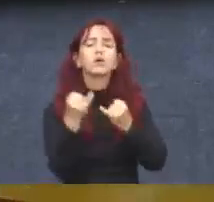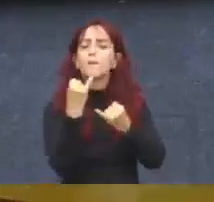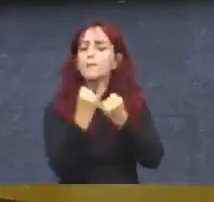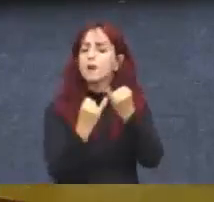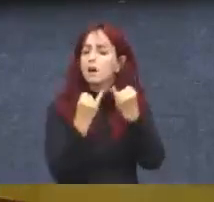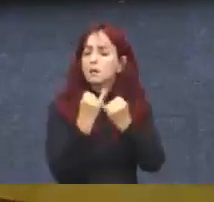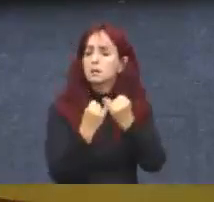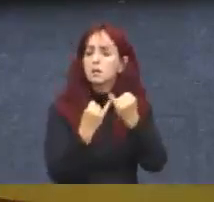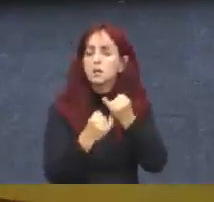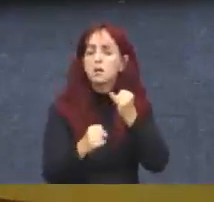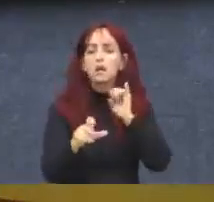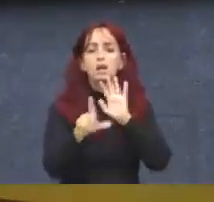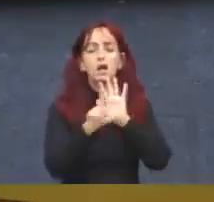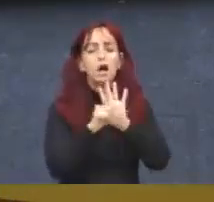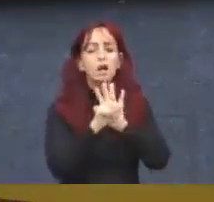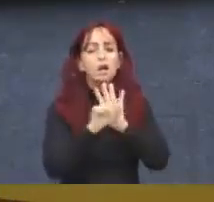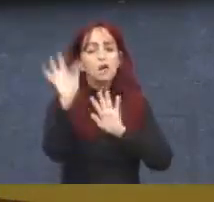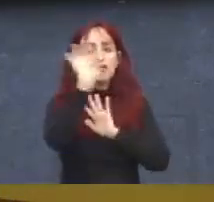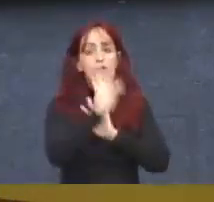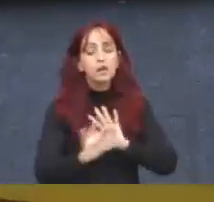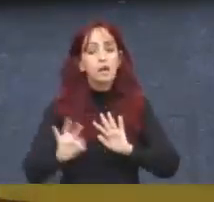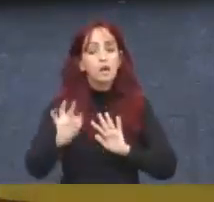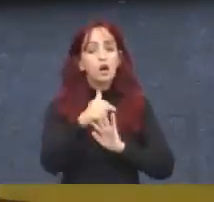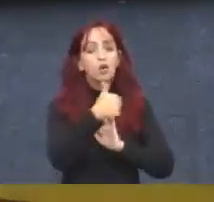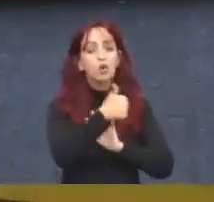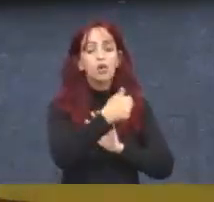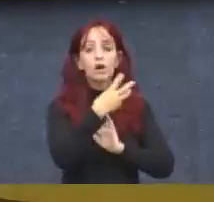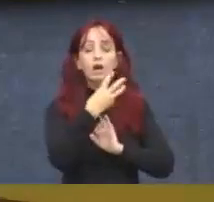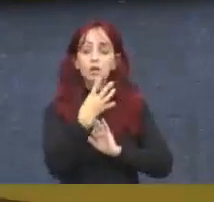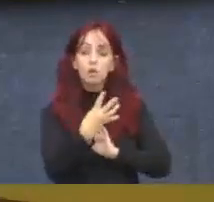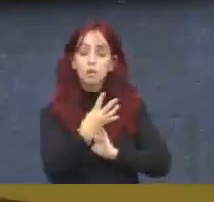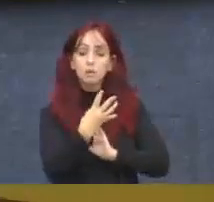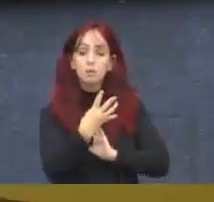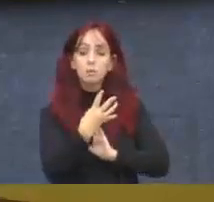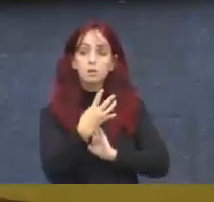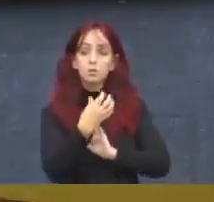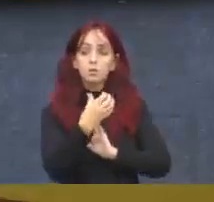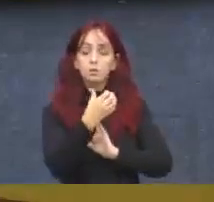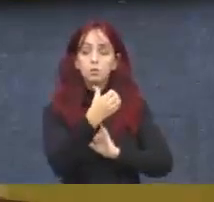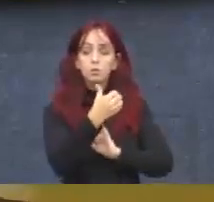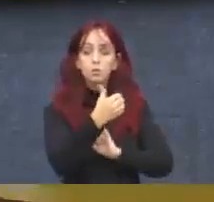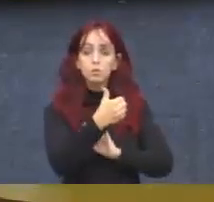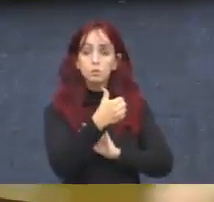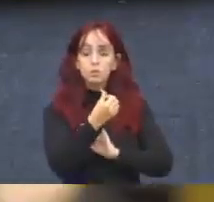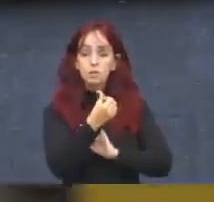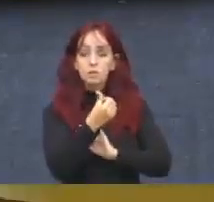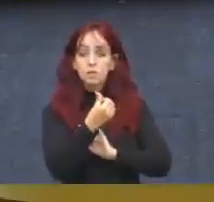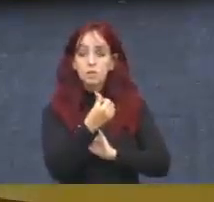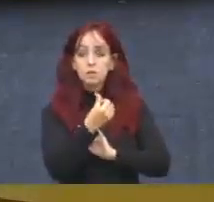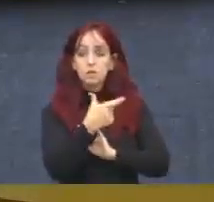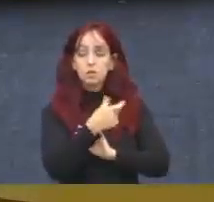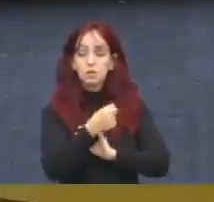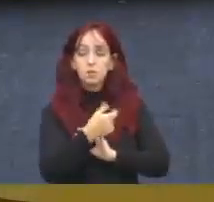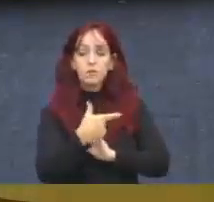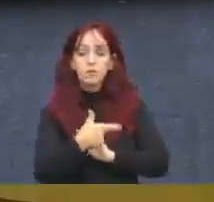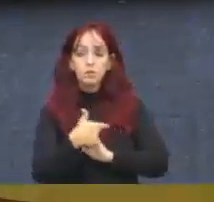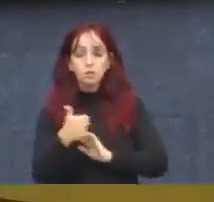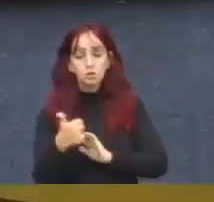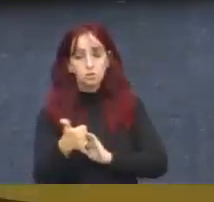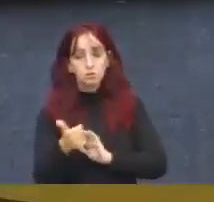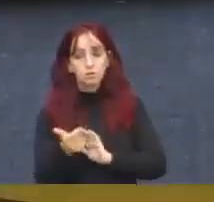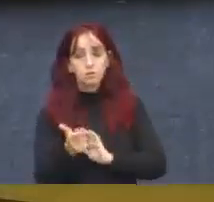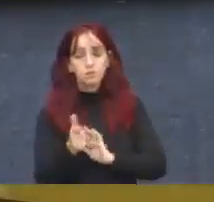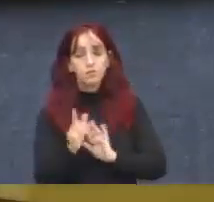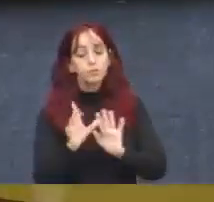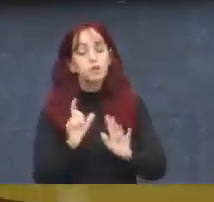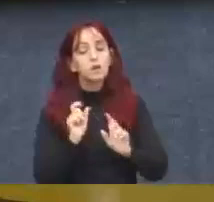Federal 14.016, 2021, que é uma lei que se aplica a Belo Horizonte. Nós não estamos trazendo